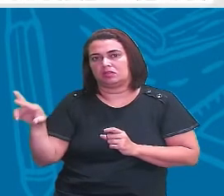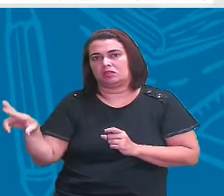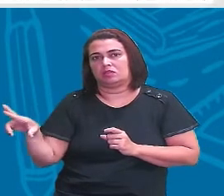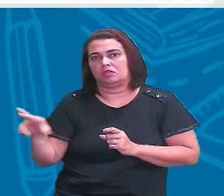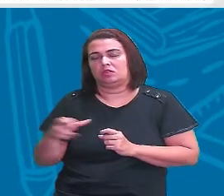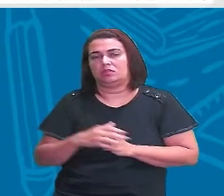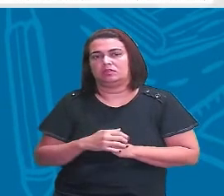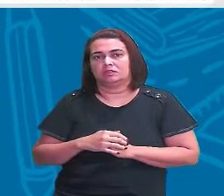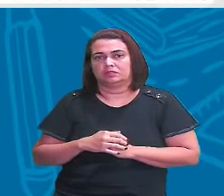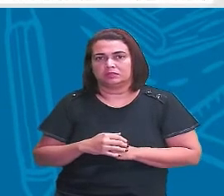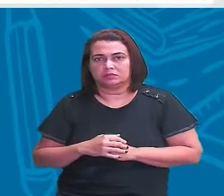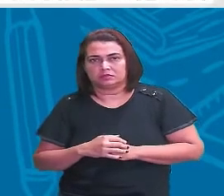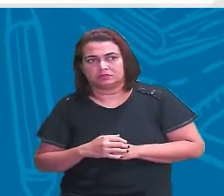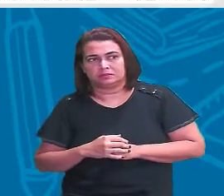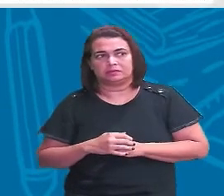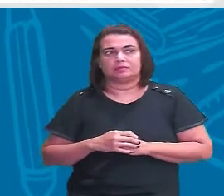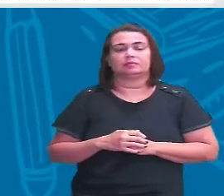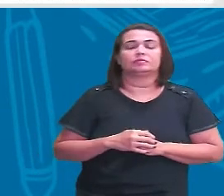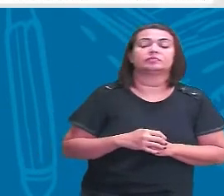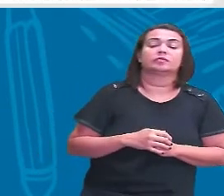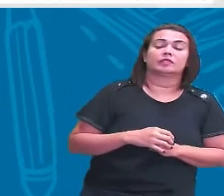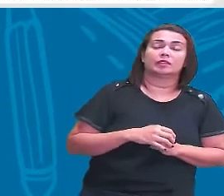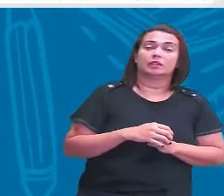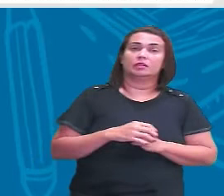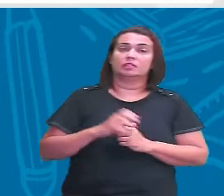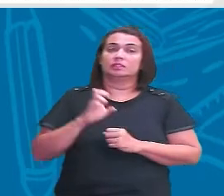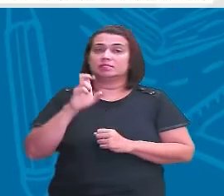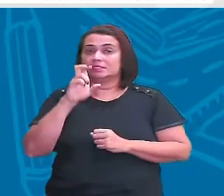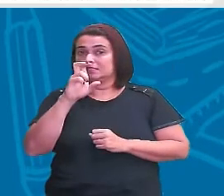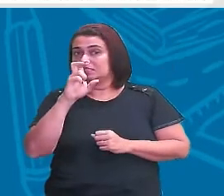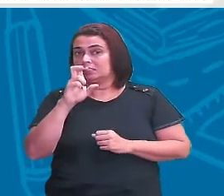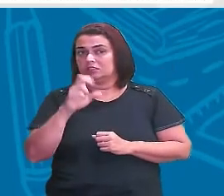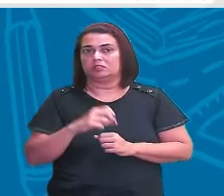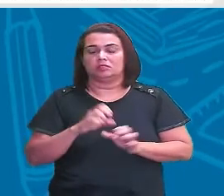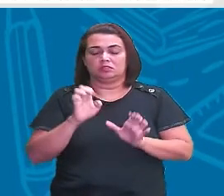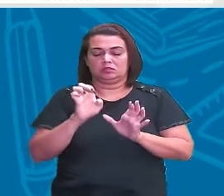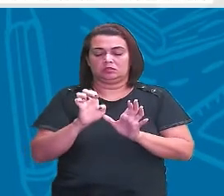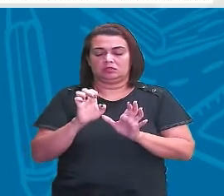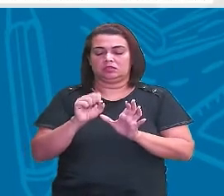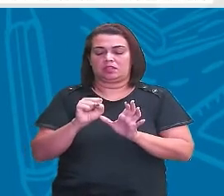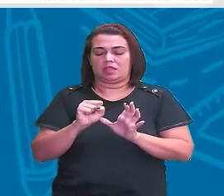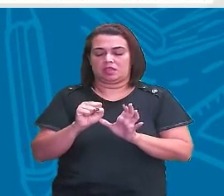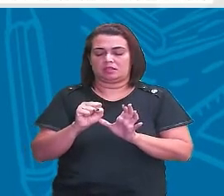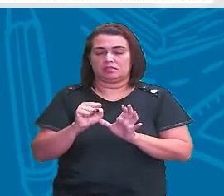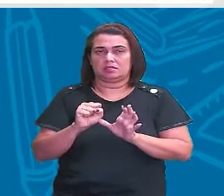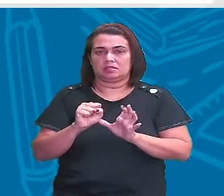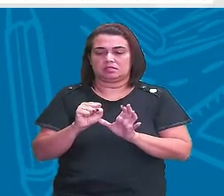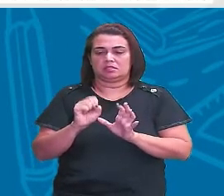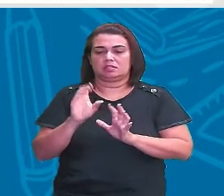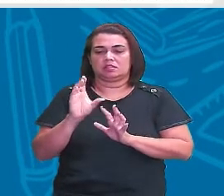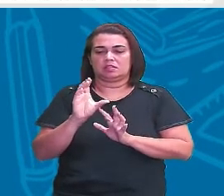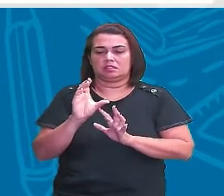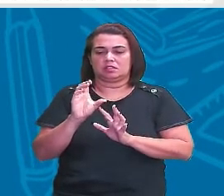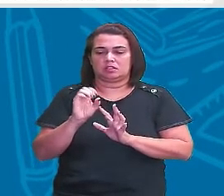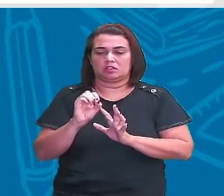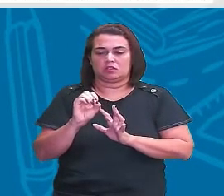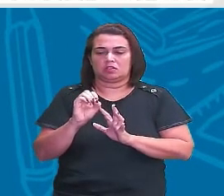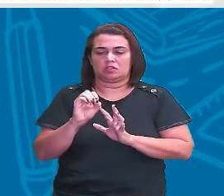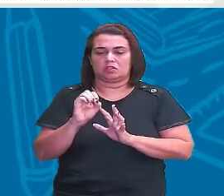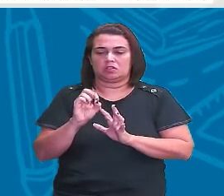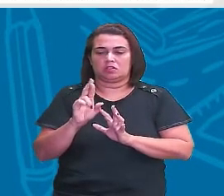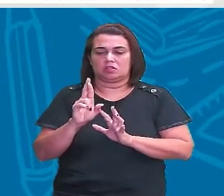escorregador. Olha, essa daí já foram 5 sílabas, né? Elas são